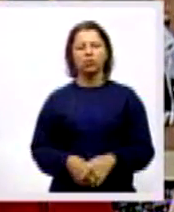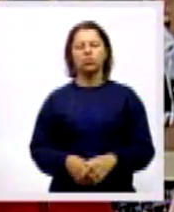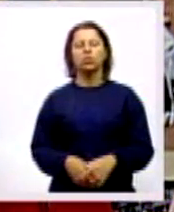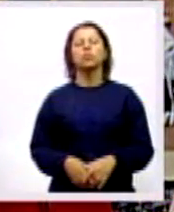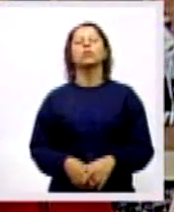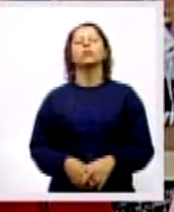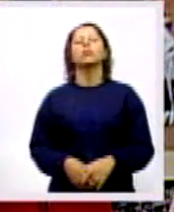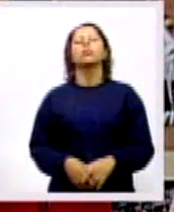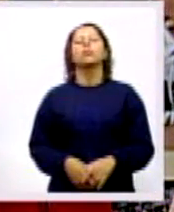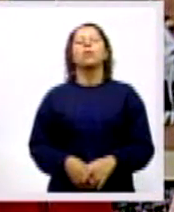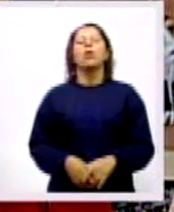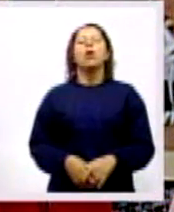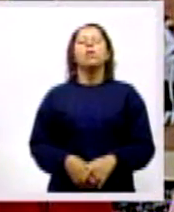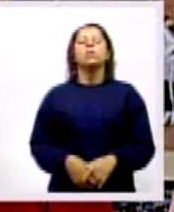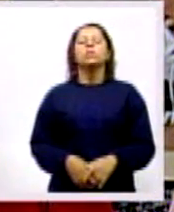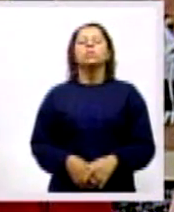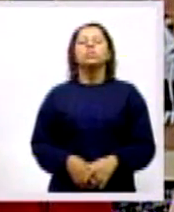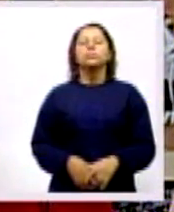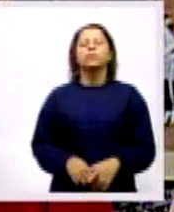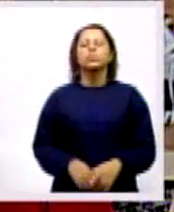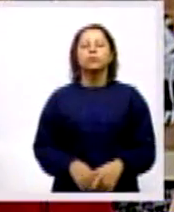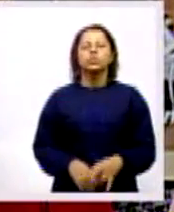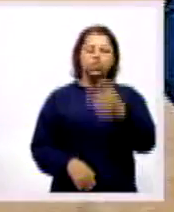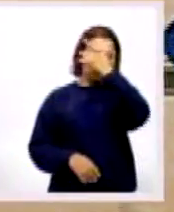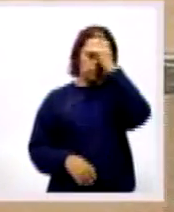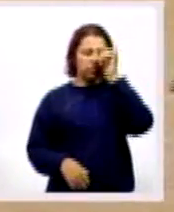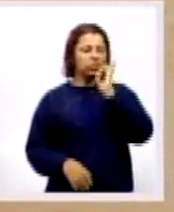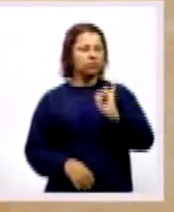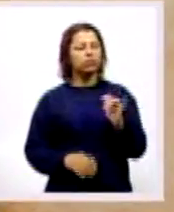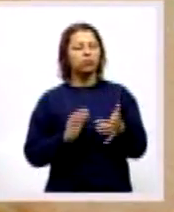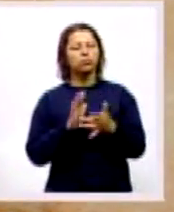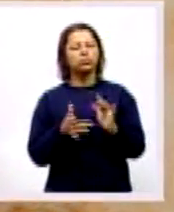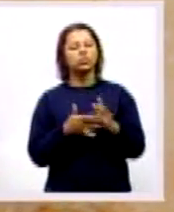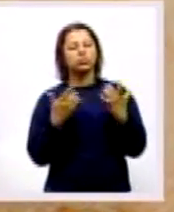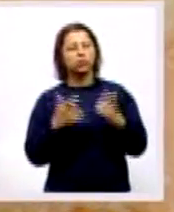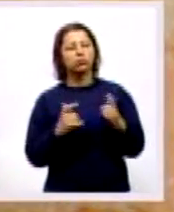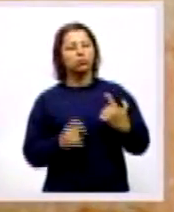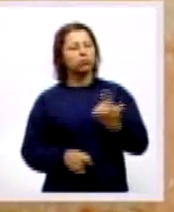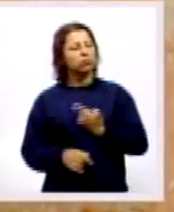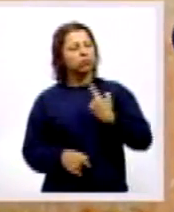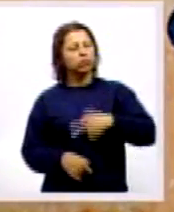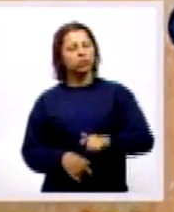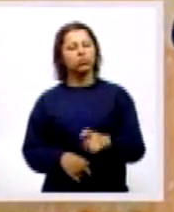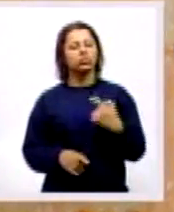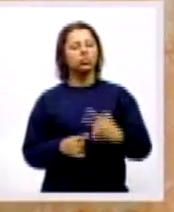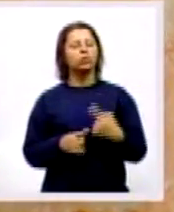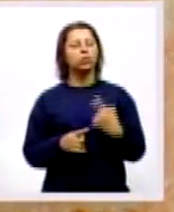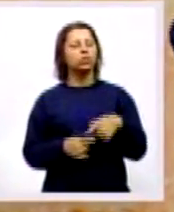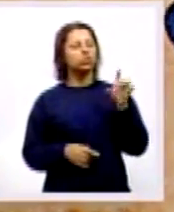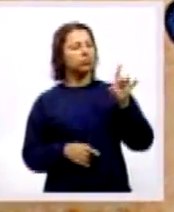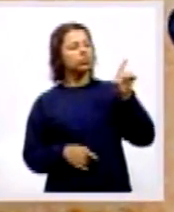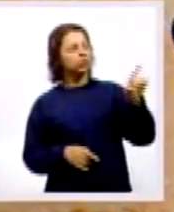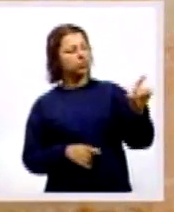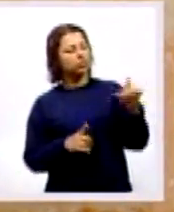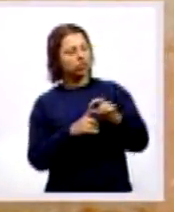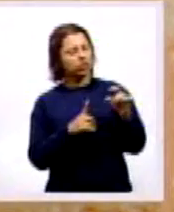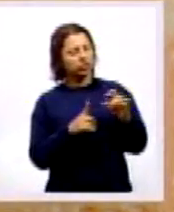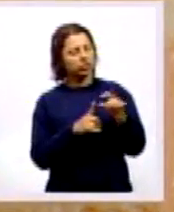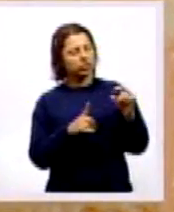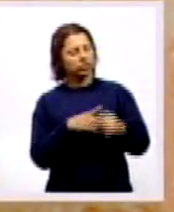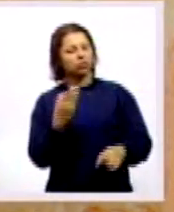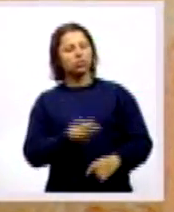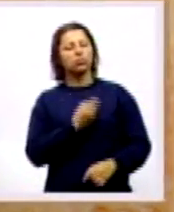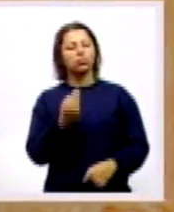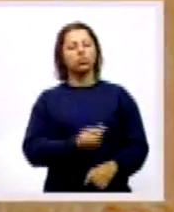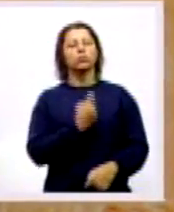O que que eles falam para Jesus? Senhor, aonde iríamos nós? Só tu tens